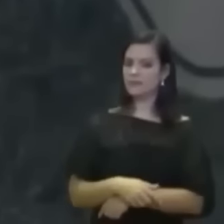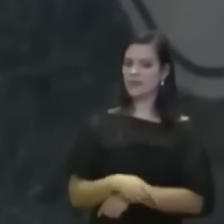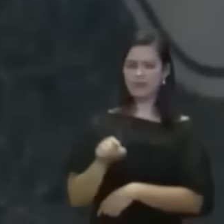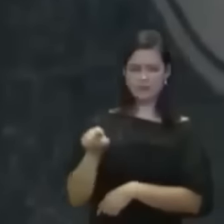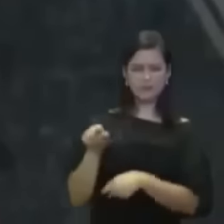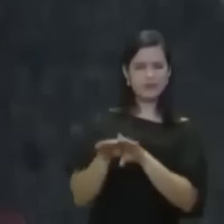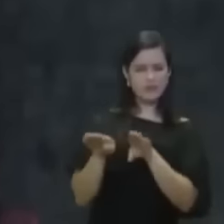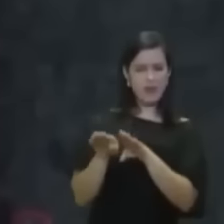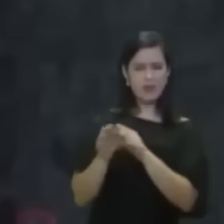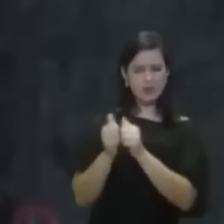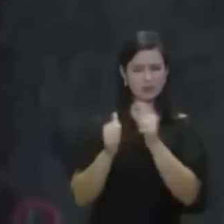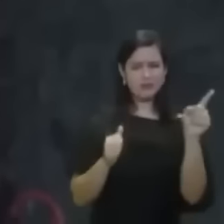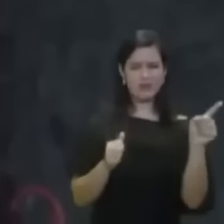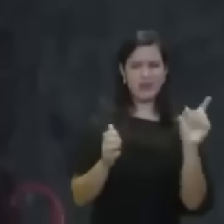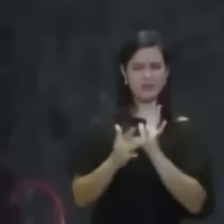tu também estavas com ele,